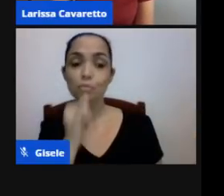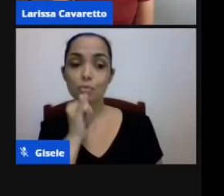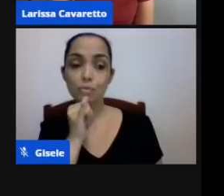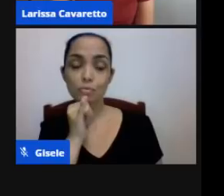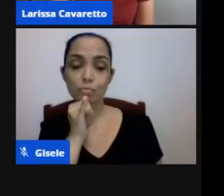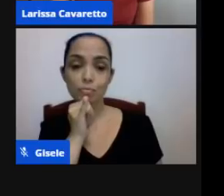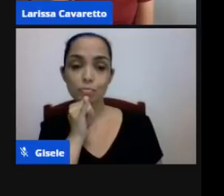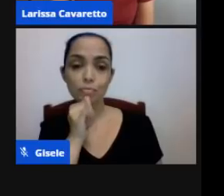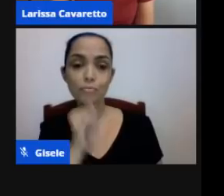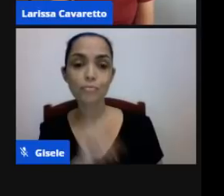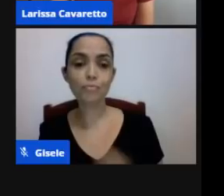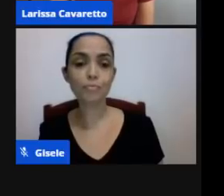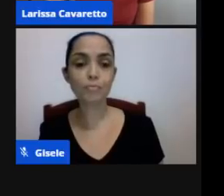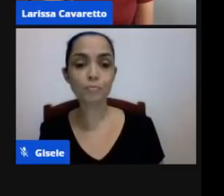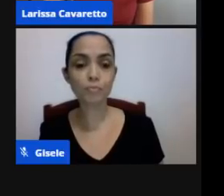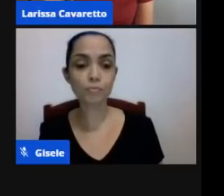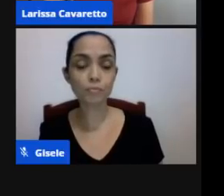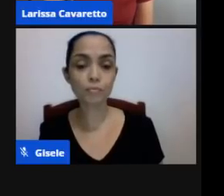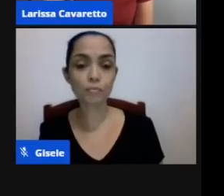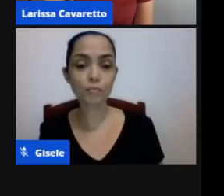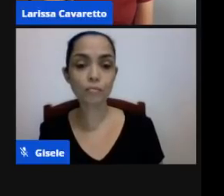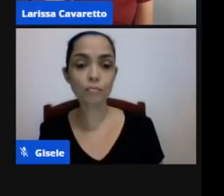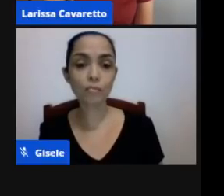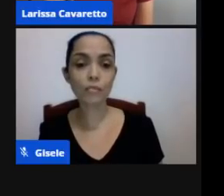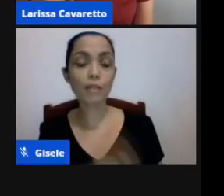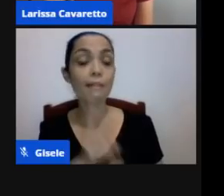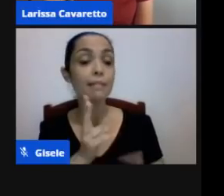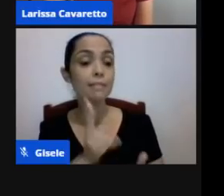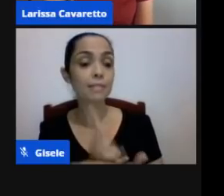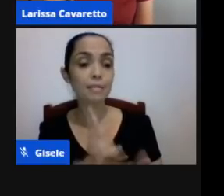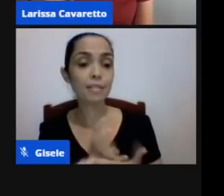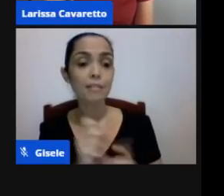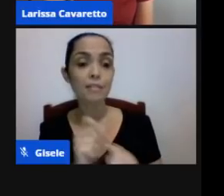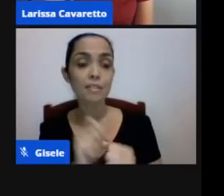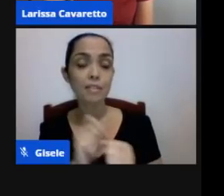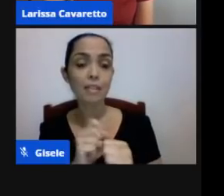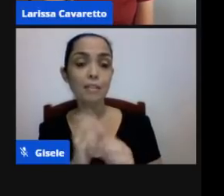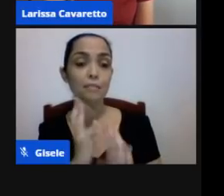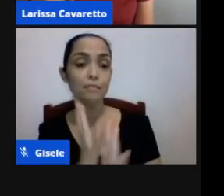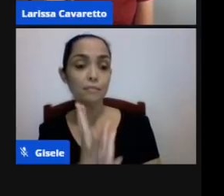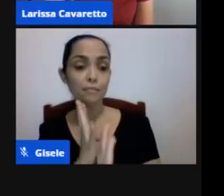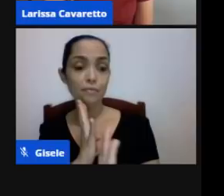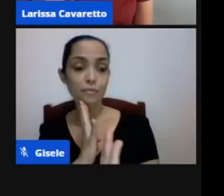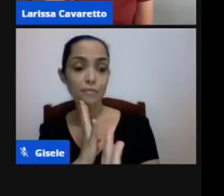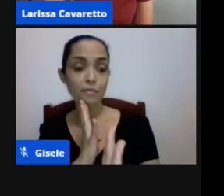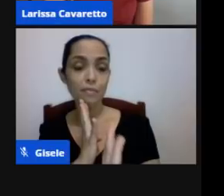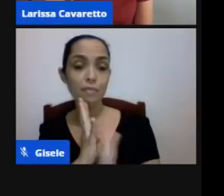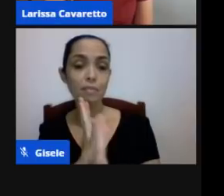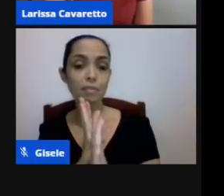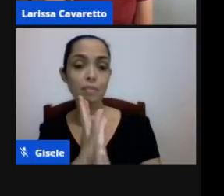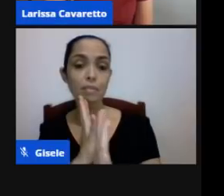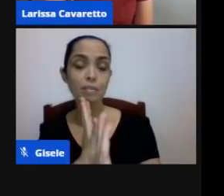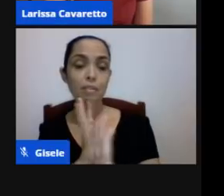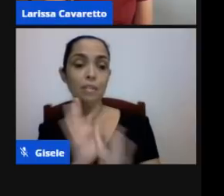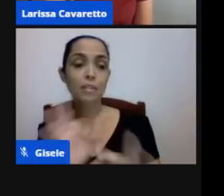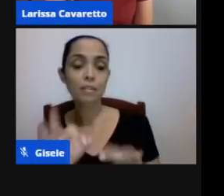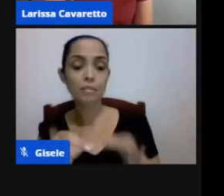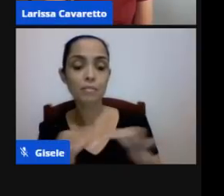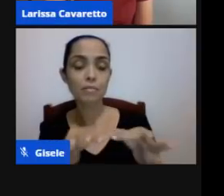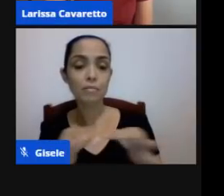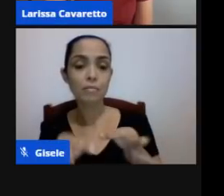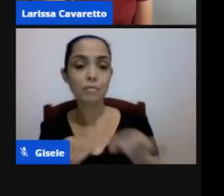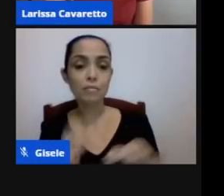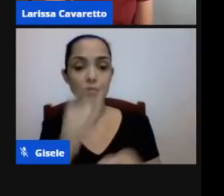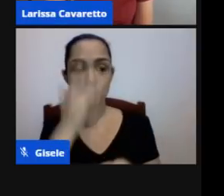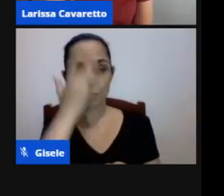slide. E sempre que houver necessidade de formação de fila, também tem que ser organizado de forma em que as